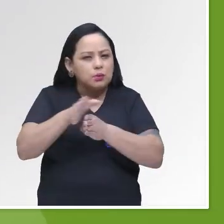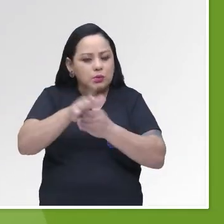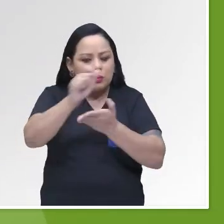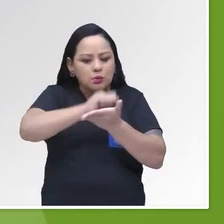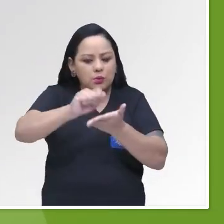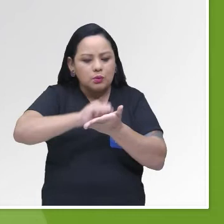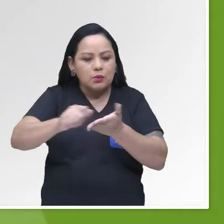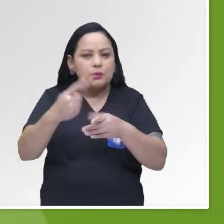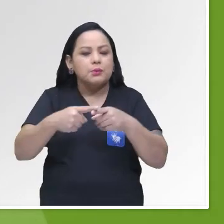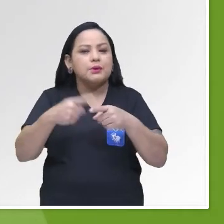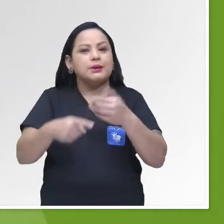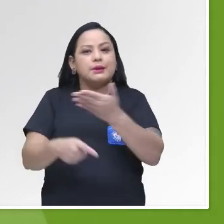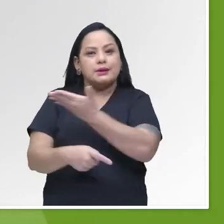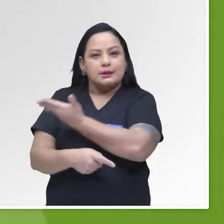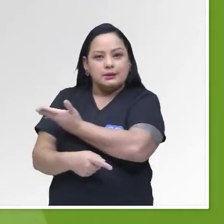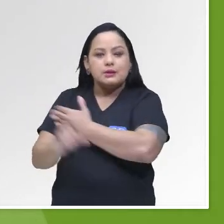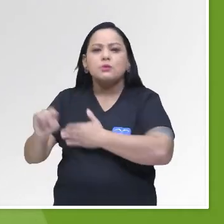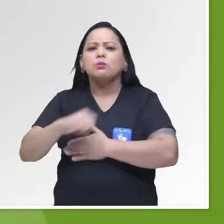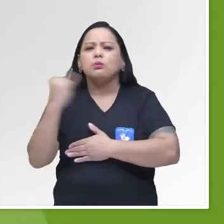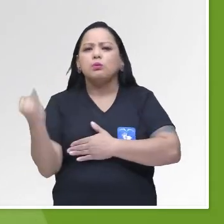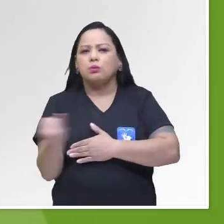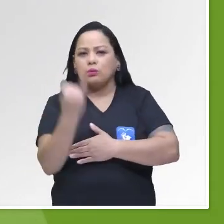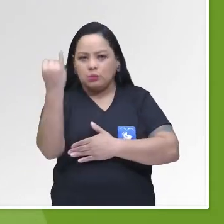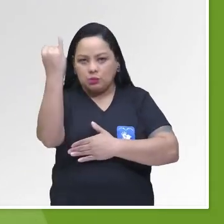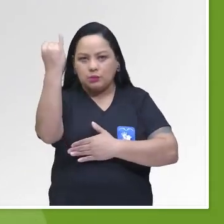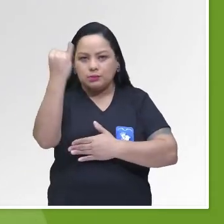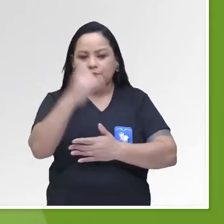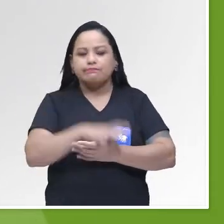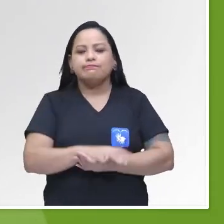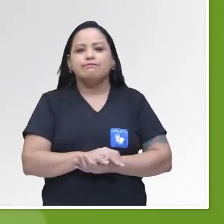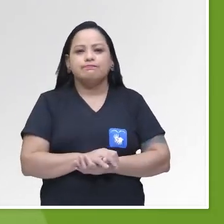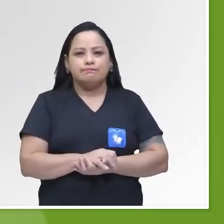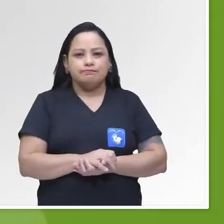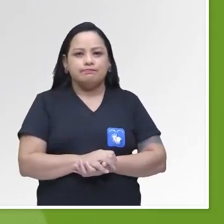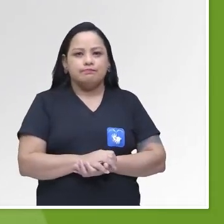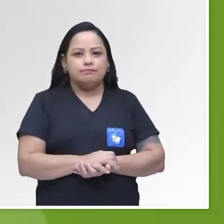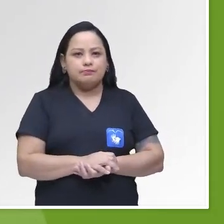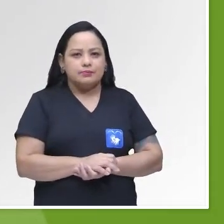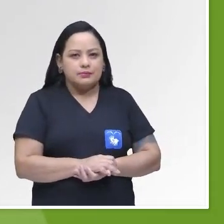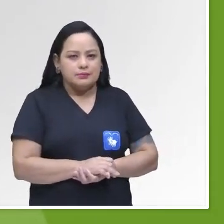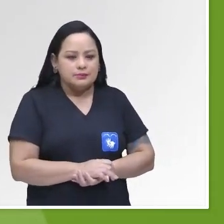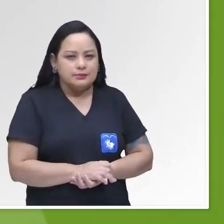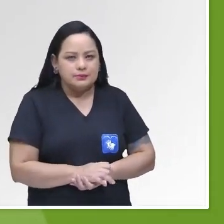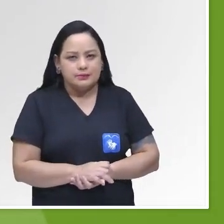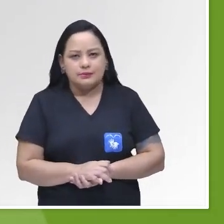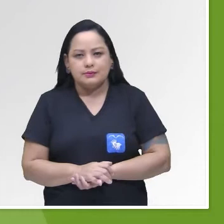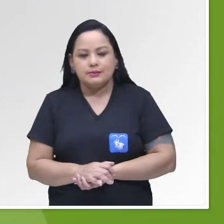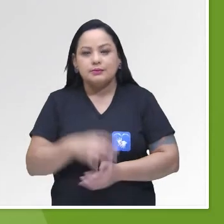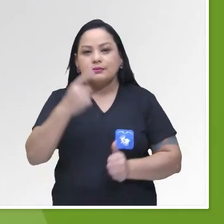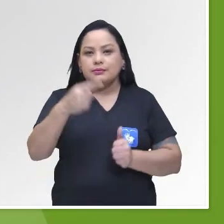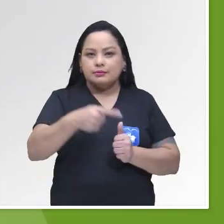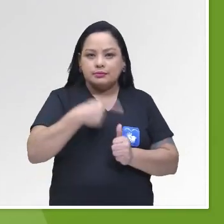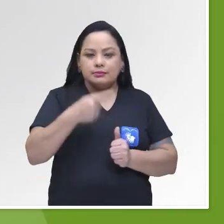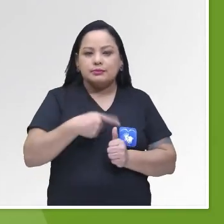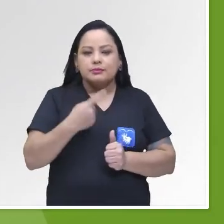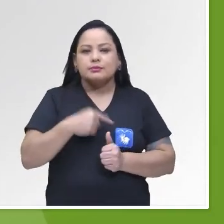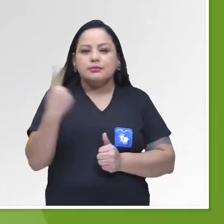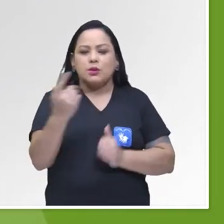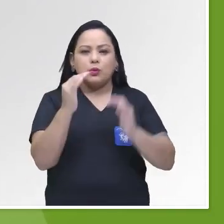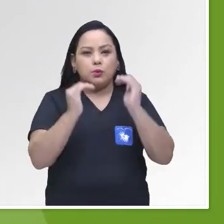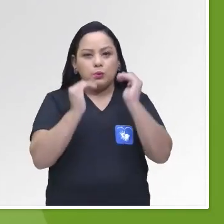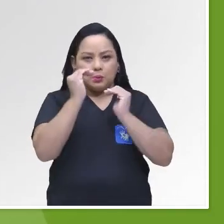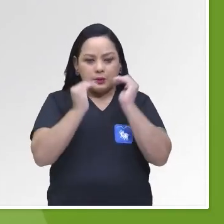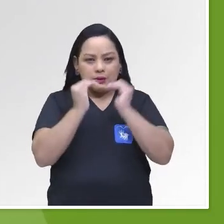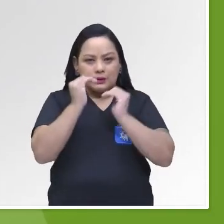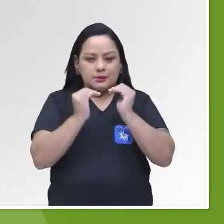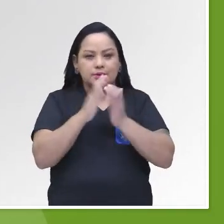isso é muito importante, ok? Ó, primeiro vou